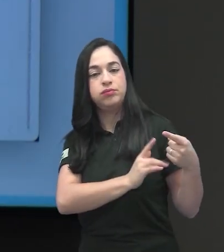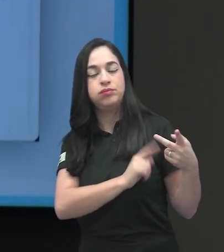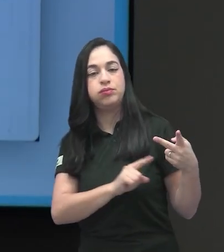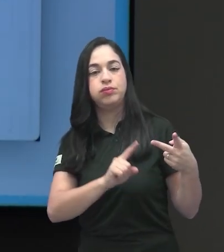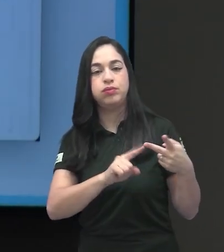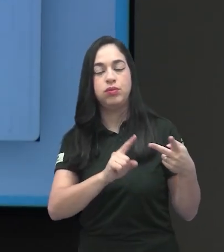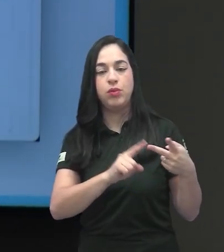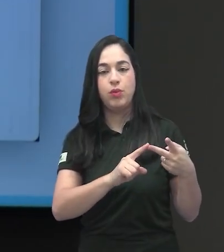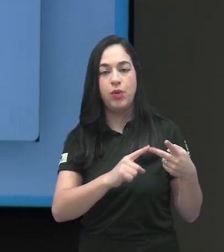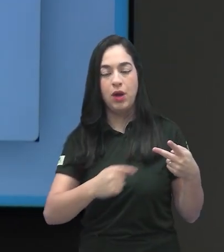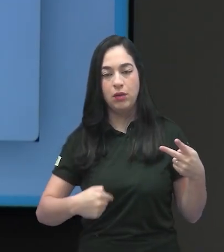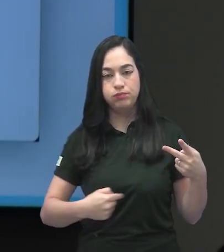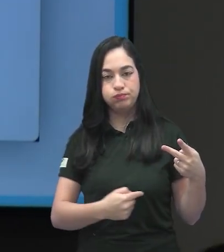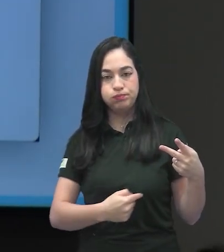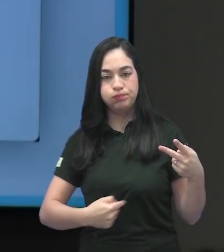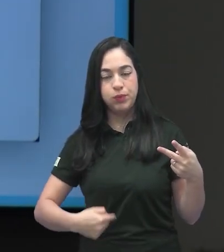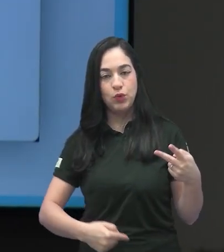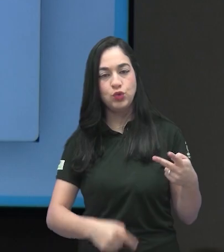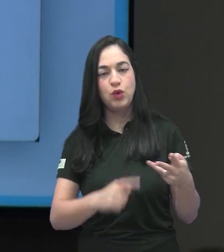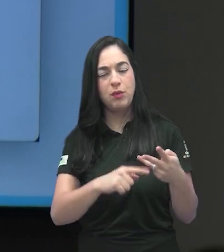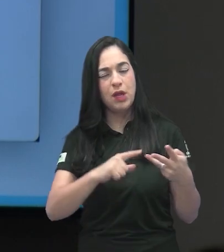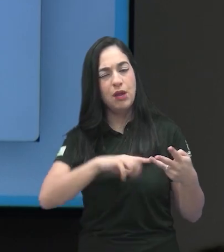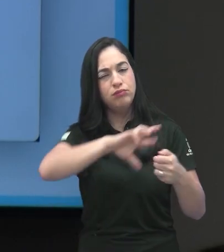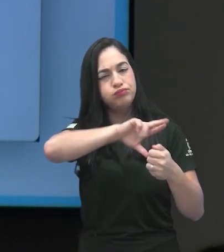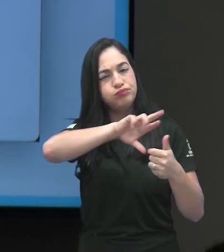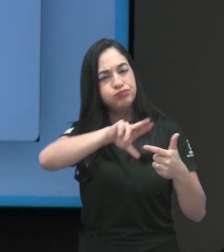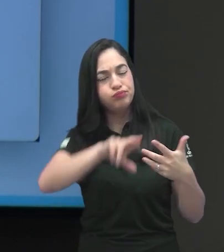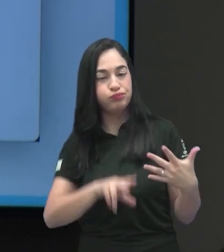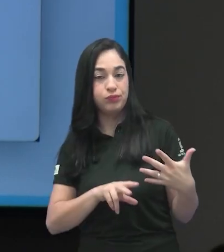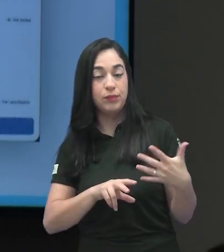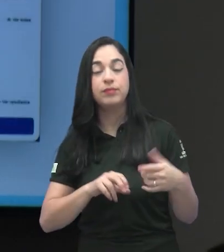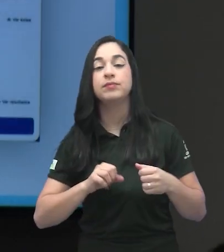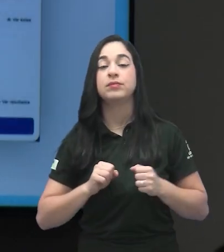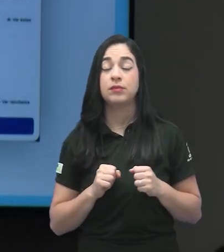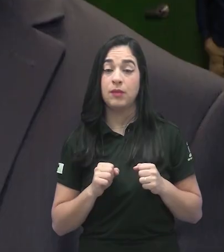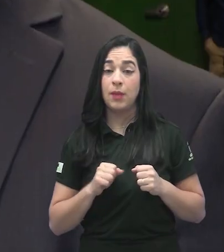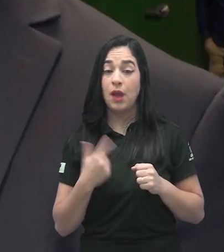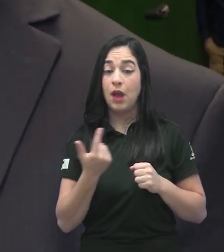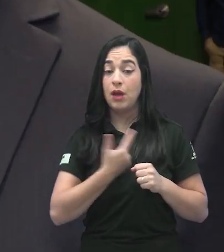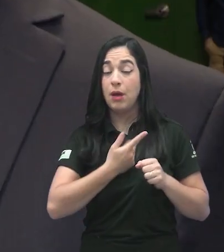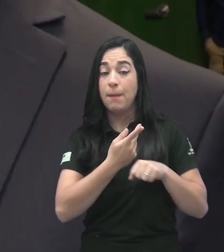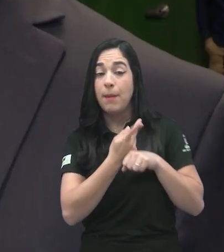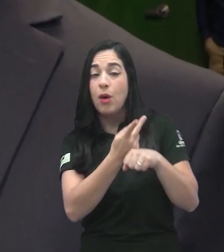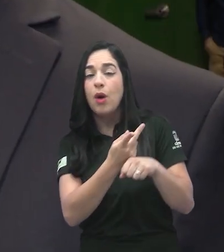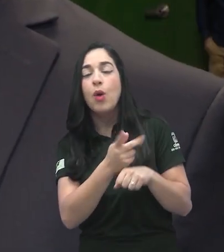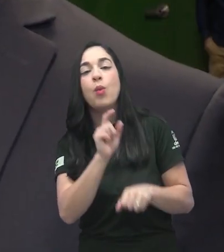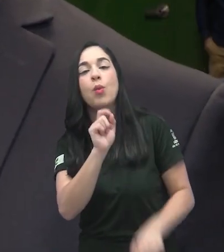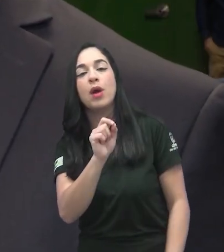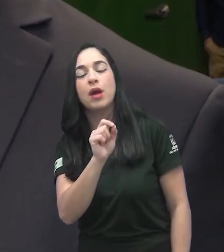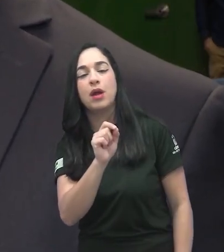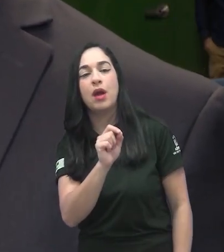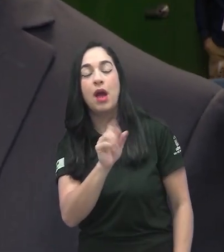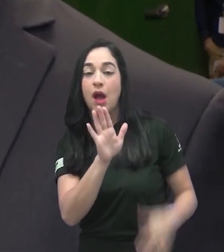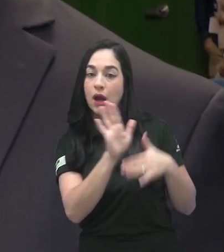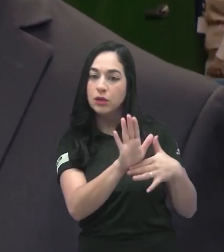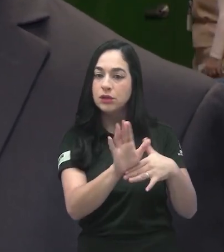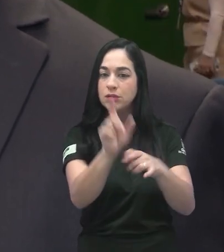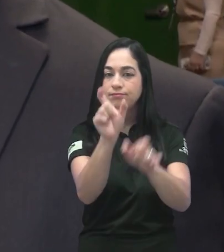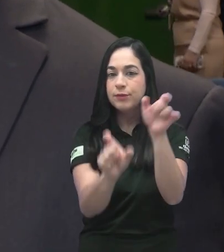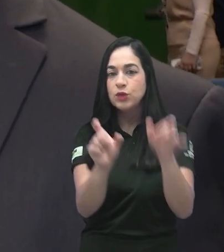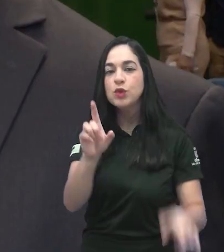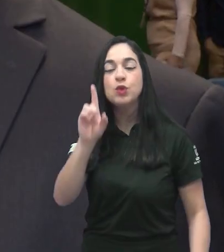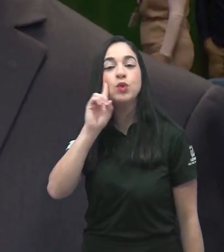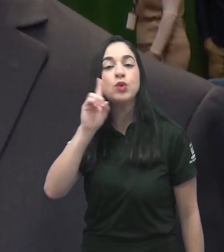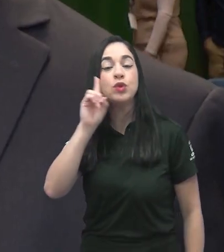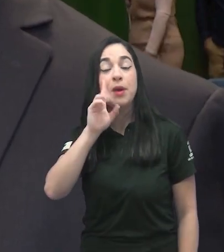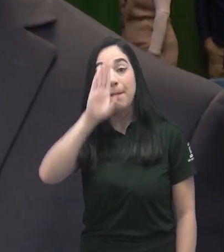cardiologia, gastroenterologia, nefrologia, entre outras. O que a gente está buscando é estar no dia a dia